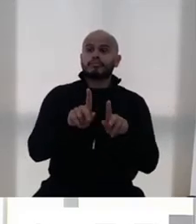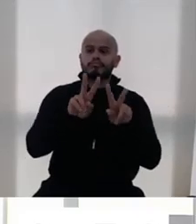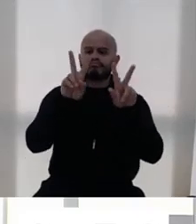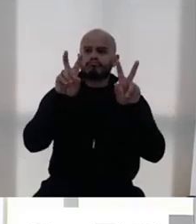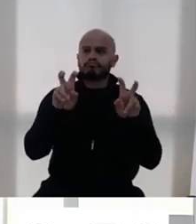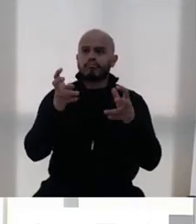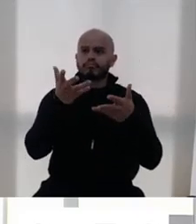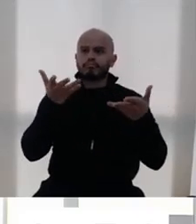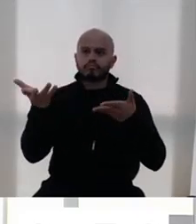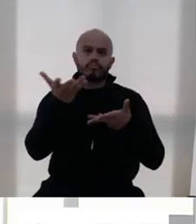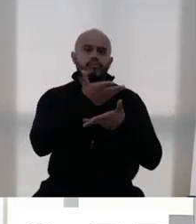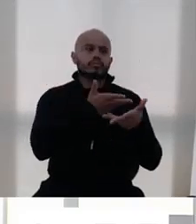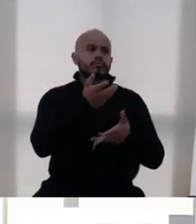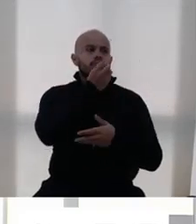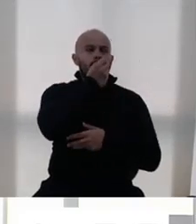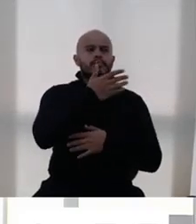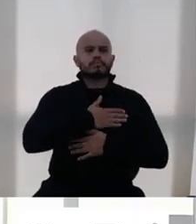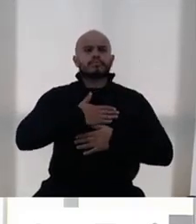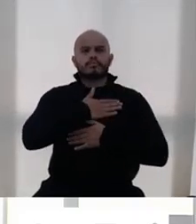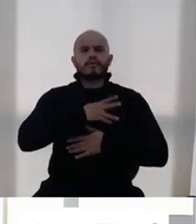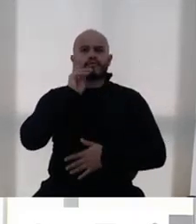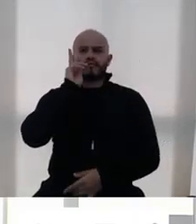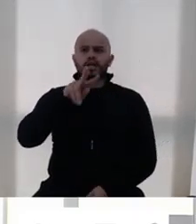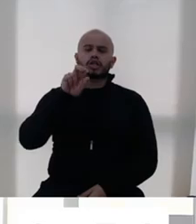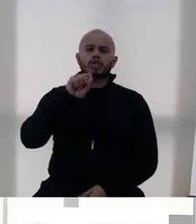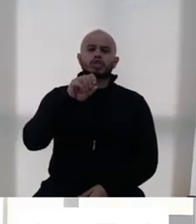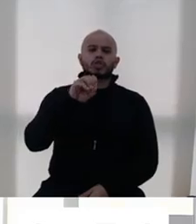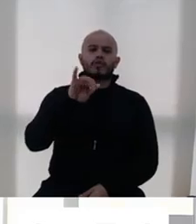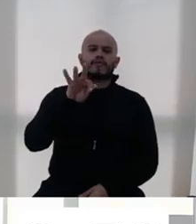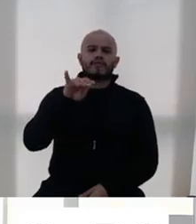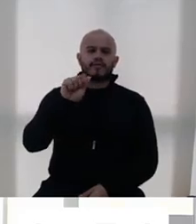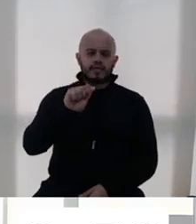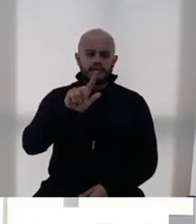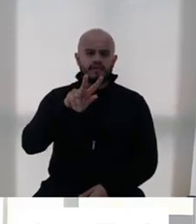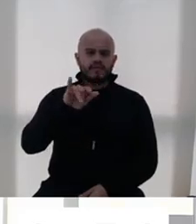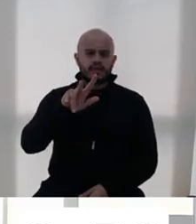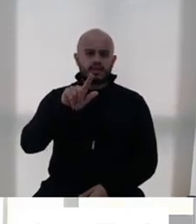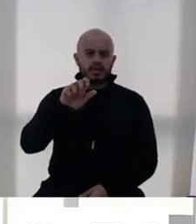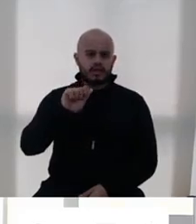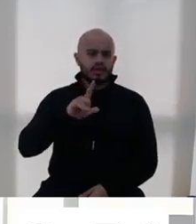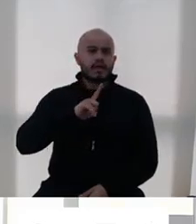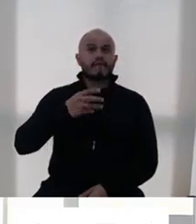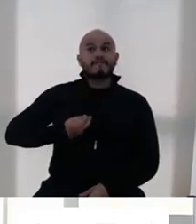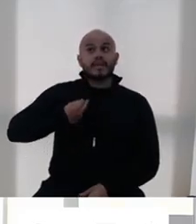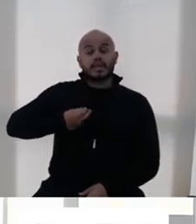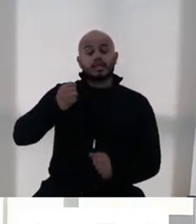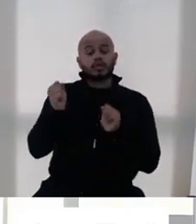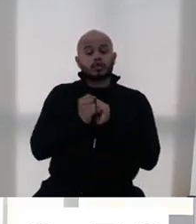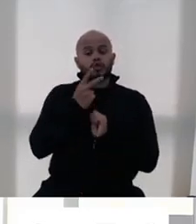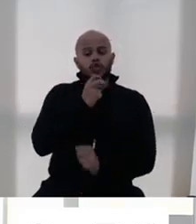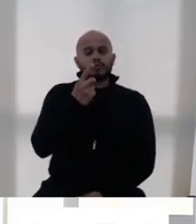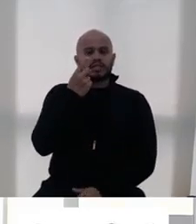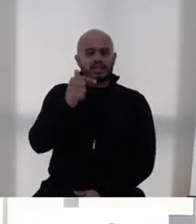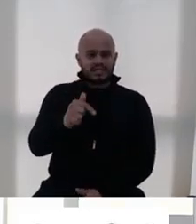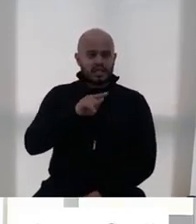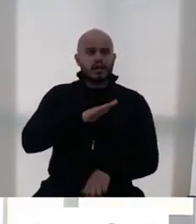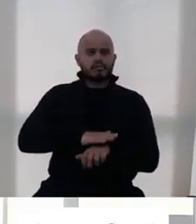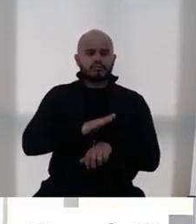tema. Foi um prazer rever a palestrante Sofia Vilela de Moraes e Silva, que esteve conosco em 2017 no movimento de